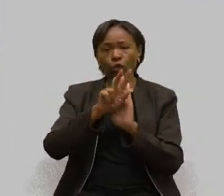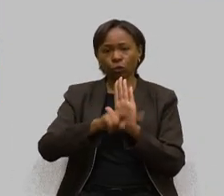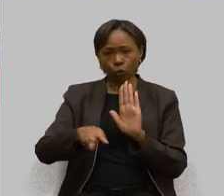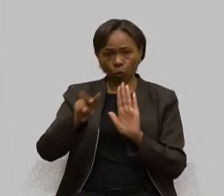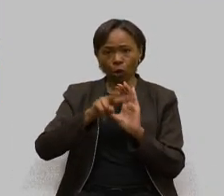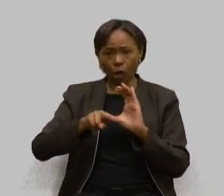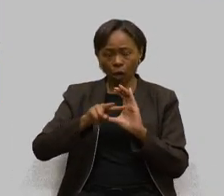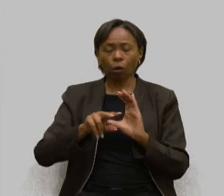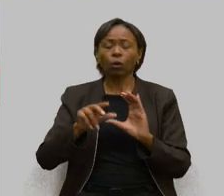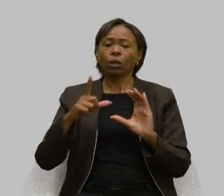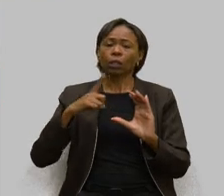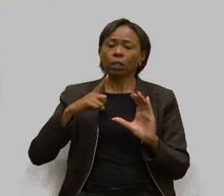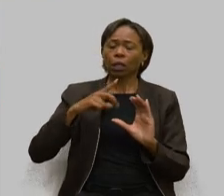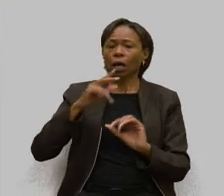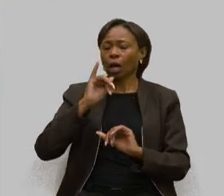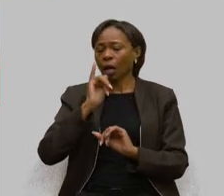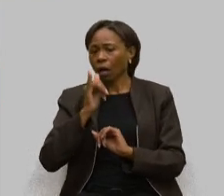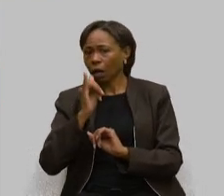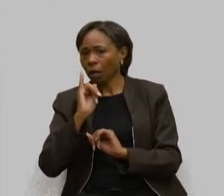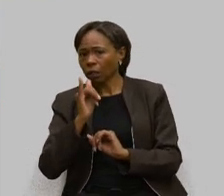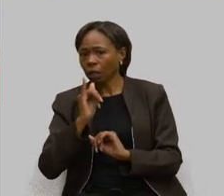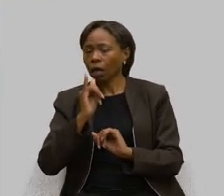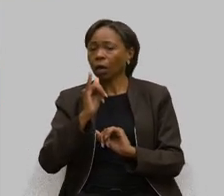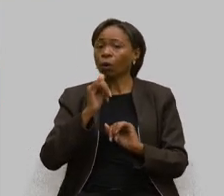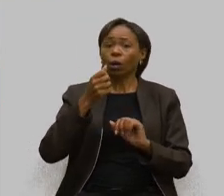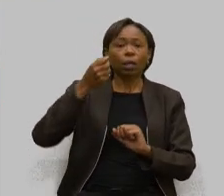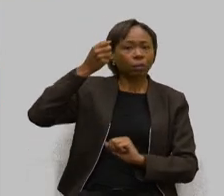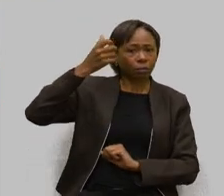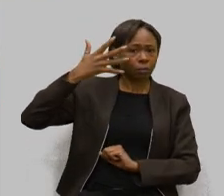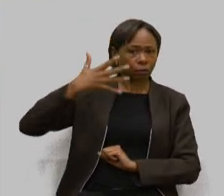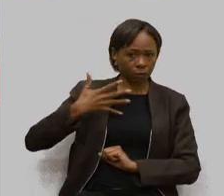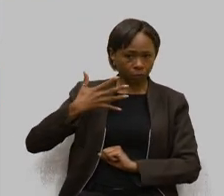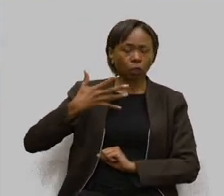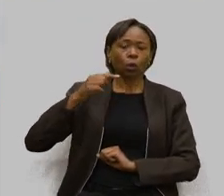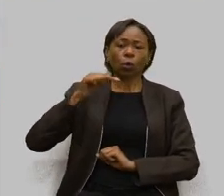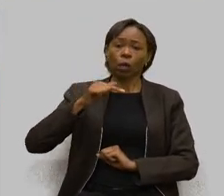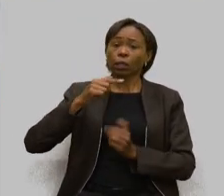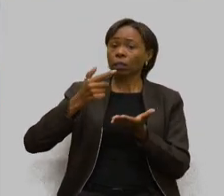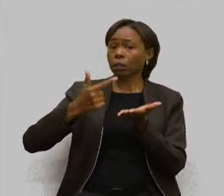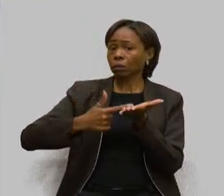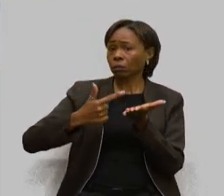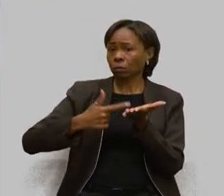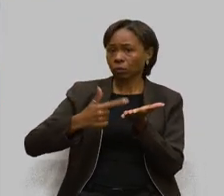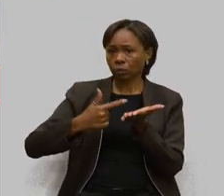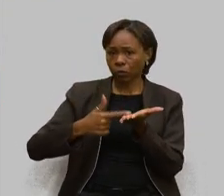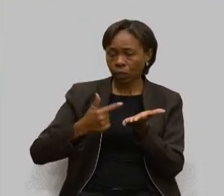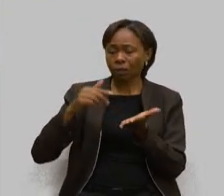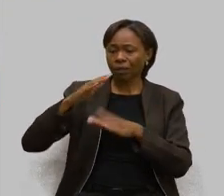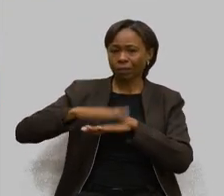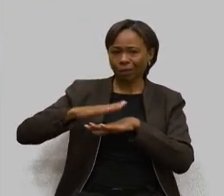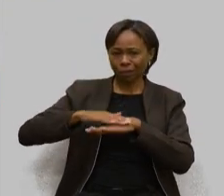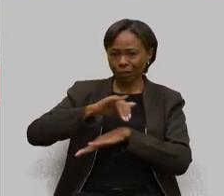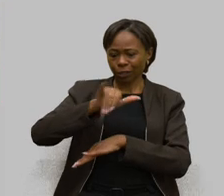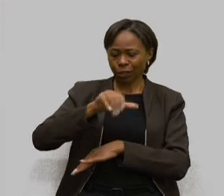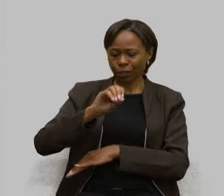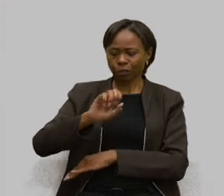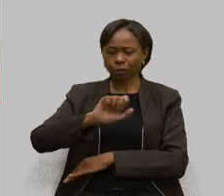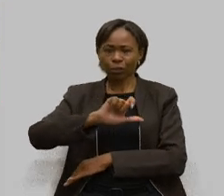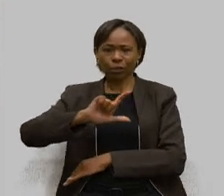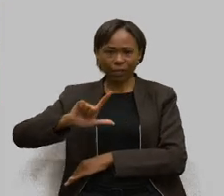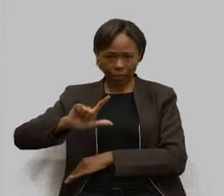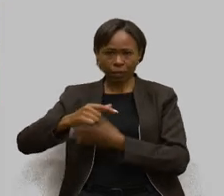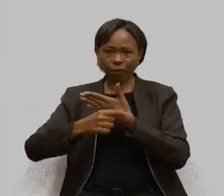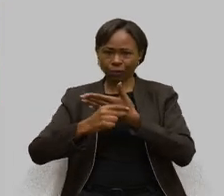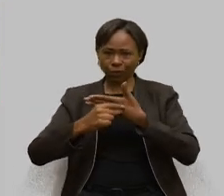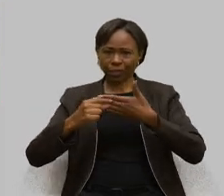narração e audiodescrição os livros já já escritos pelo autor Dr Joel Araújo é livro